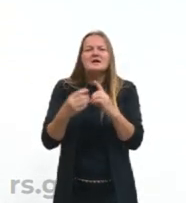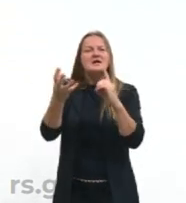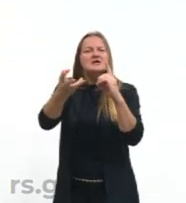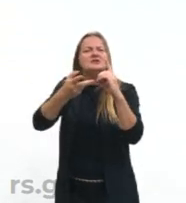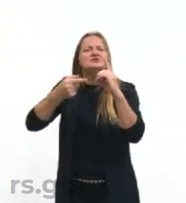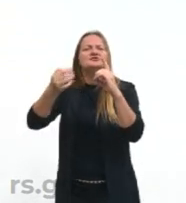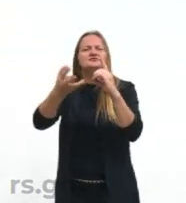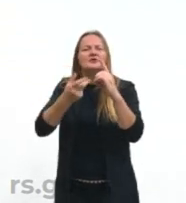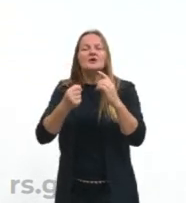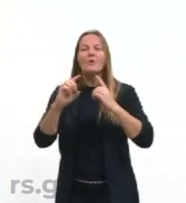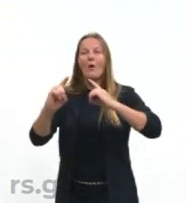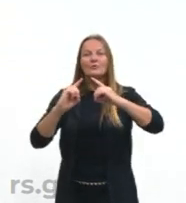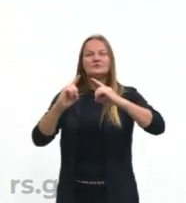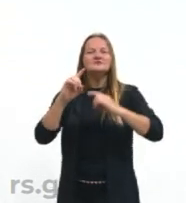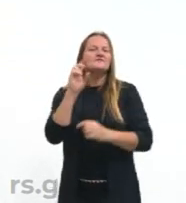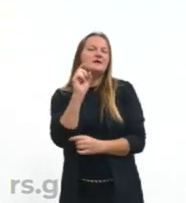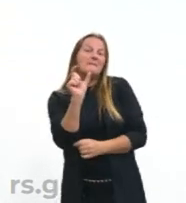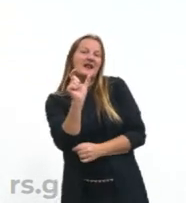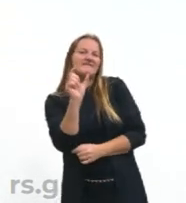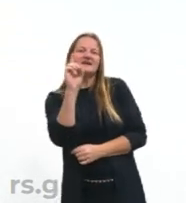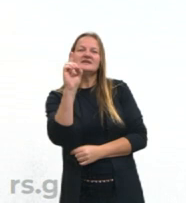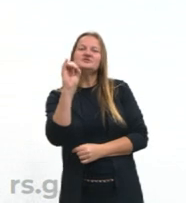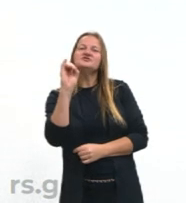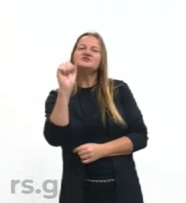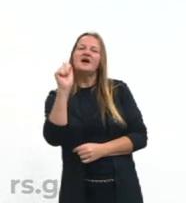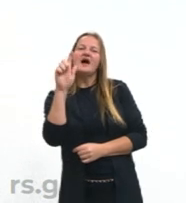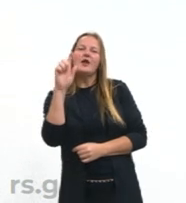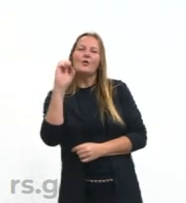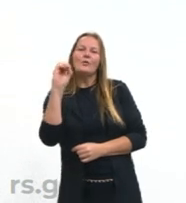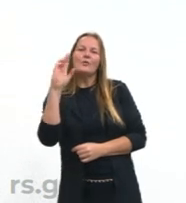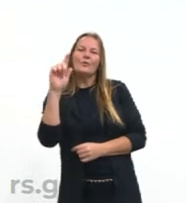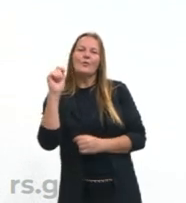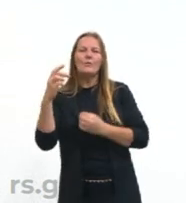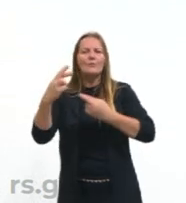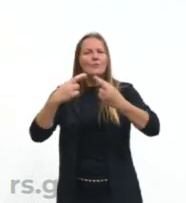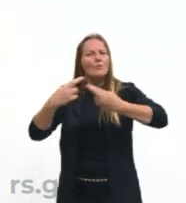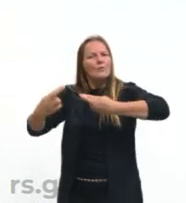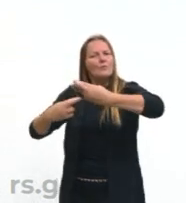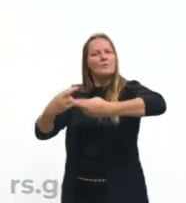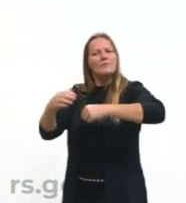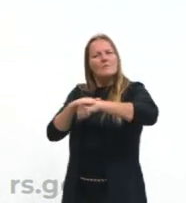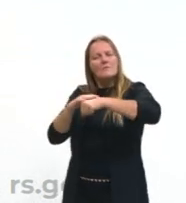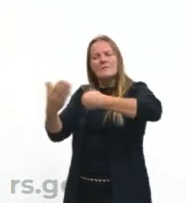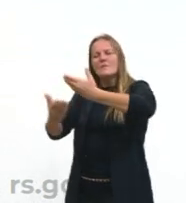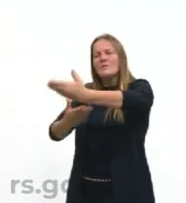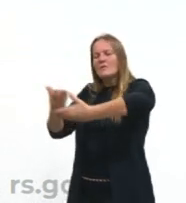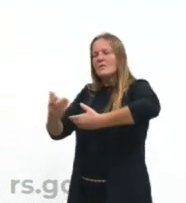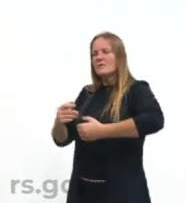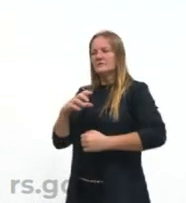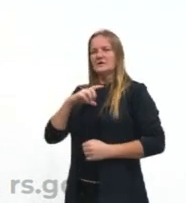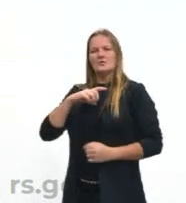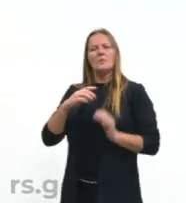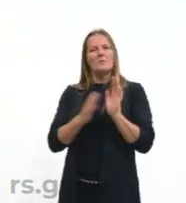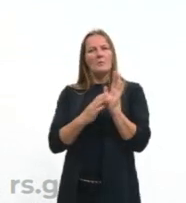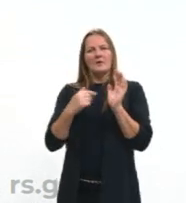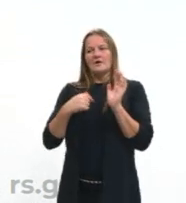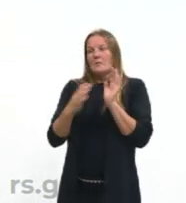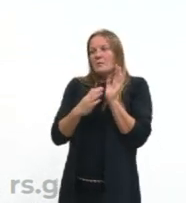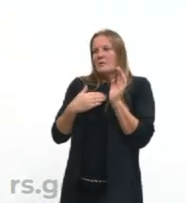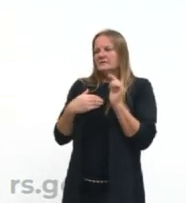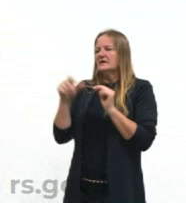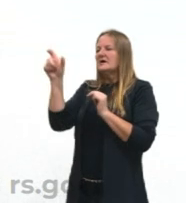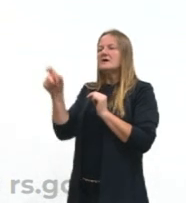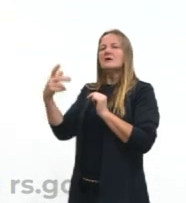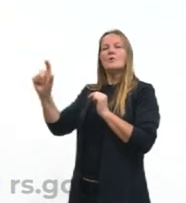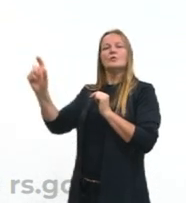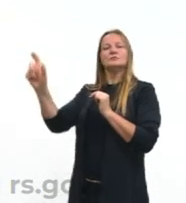dialético diálogo eu tenho uma tese tem uma proposição e eu encontro no objeto no